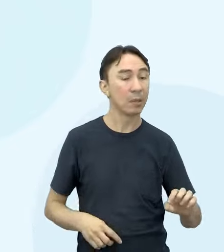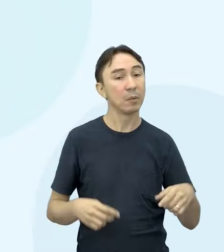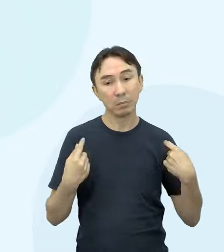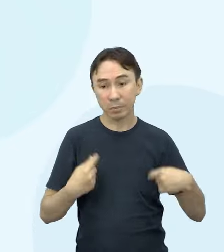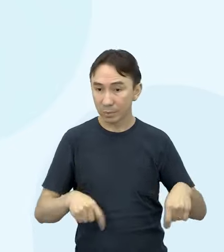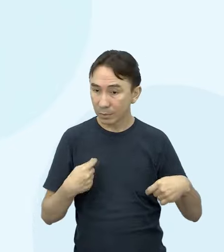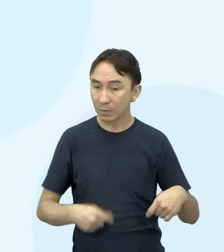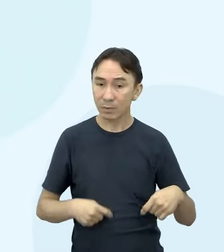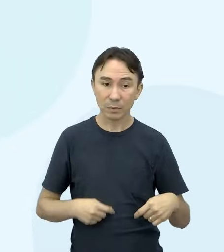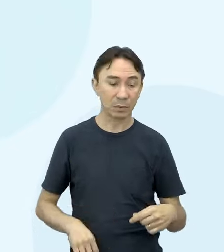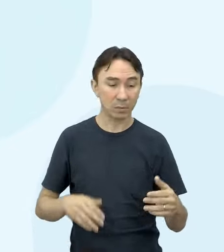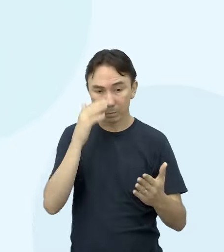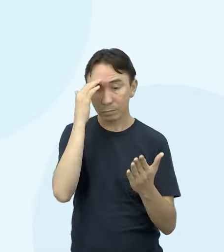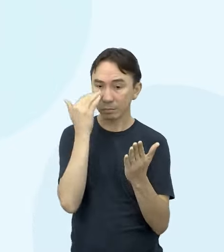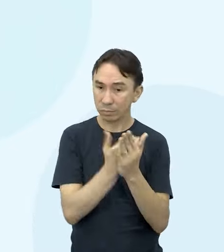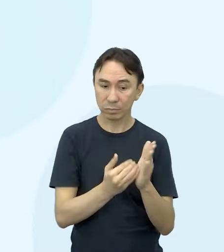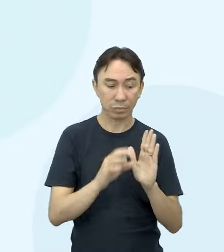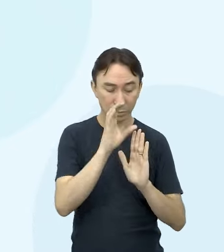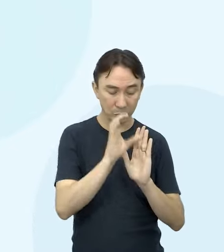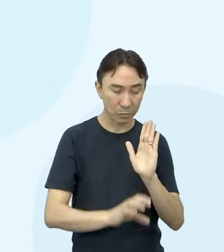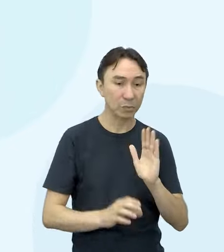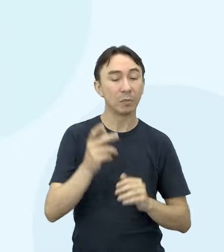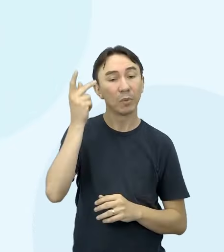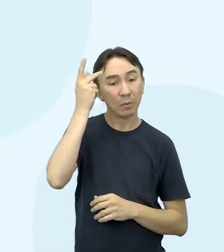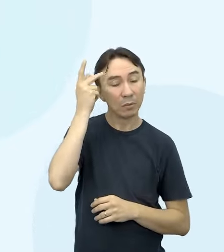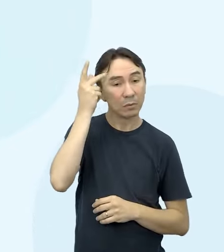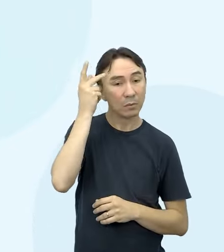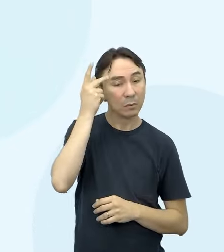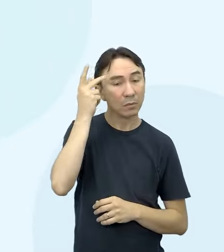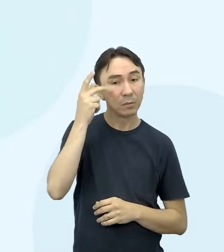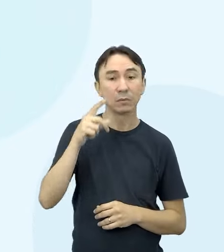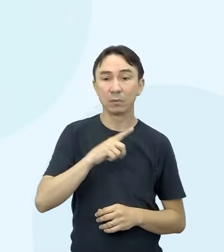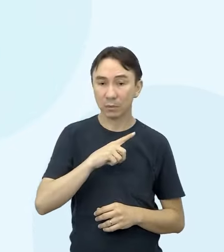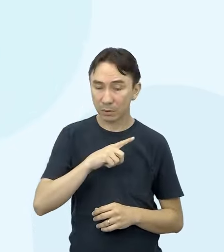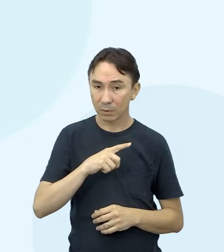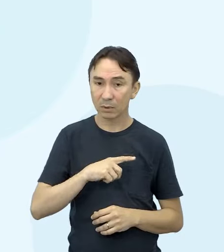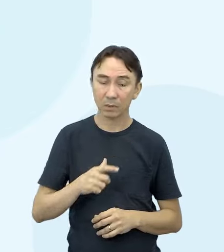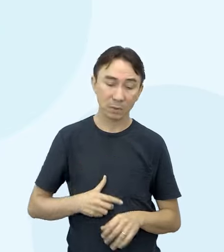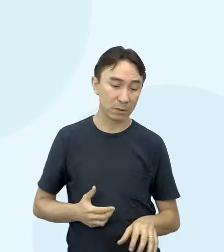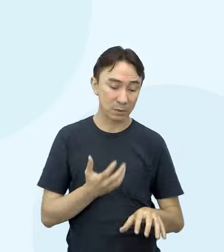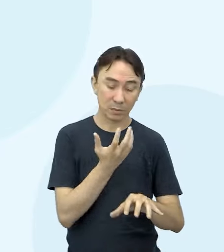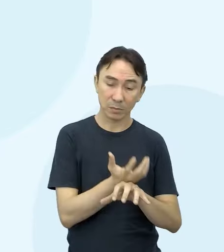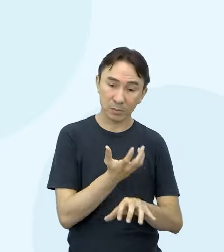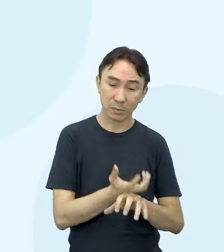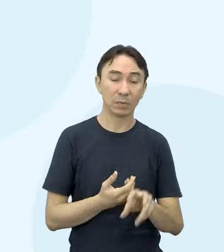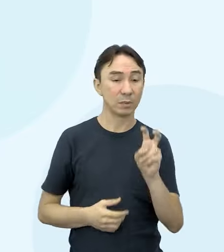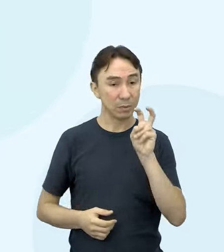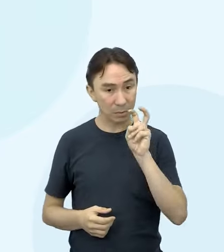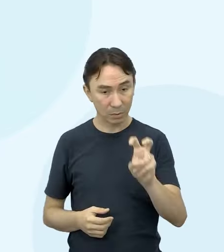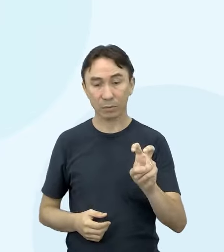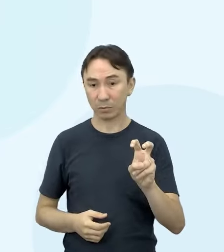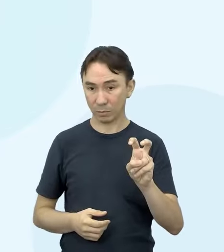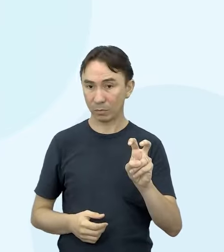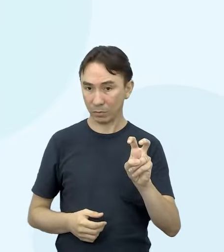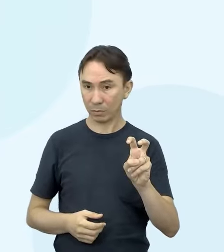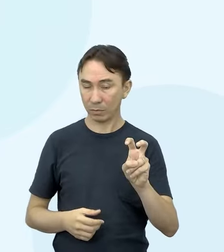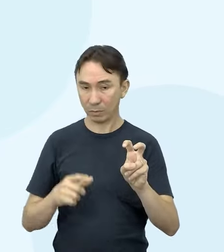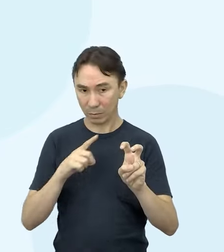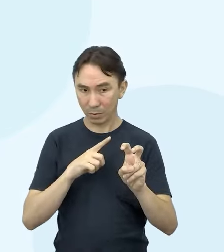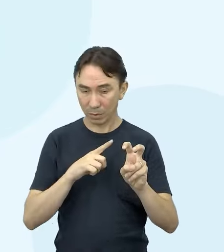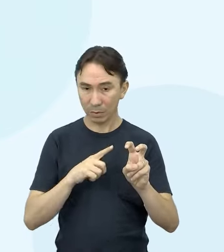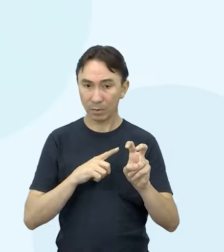apontados nas perspectivas, descrições dos 5 componentes curriculares, contidos nessa unidade